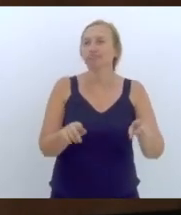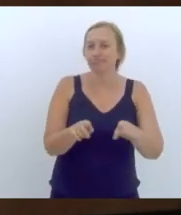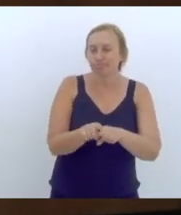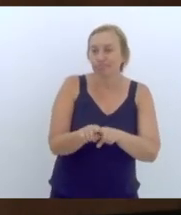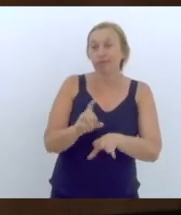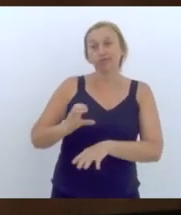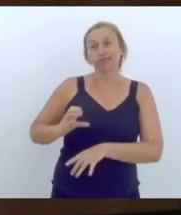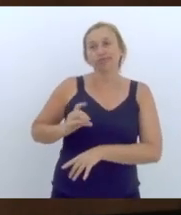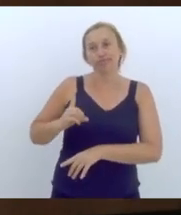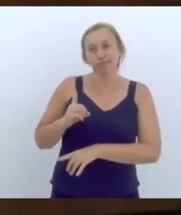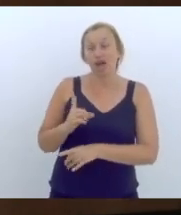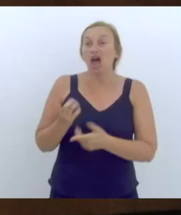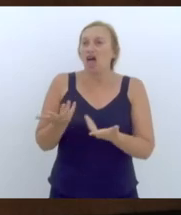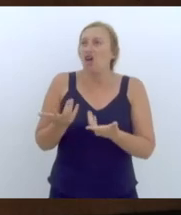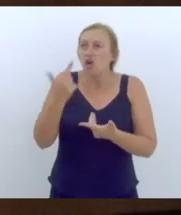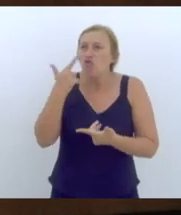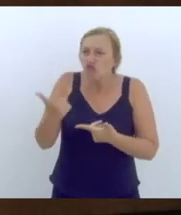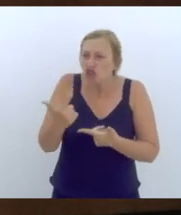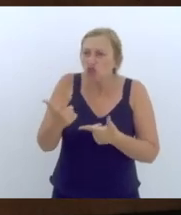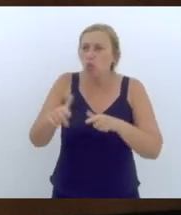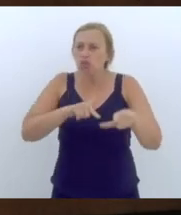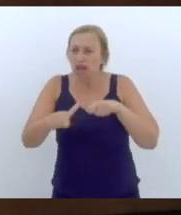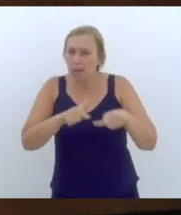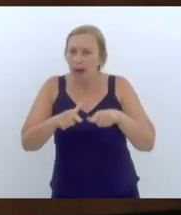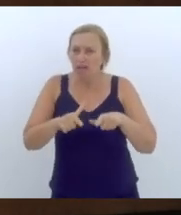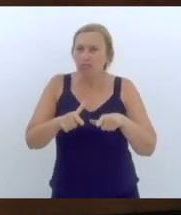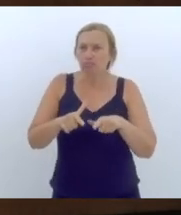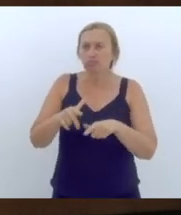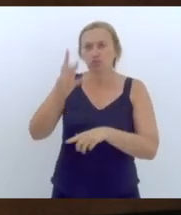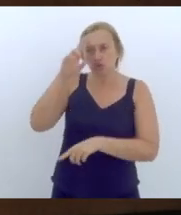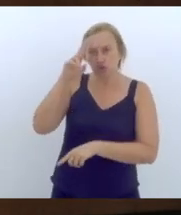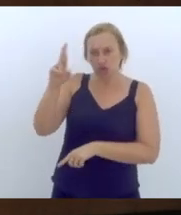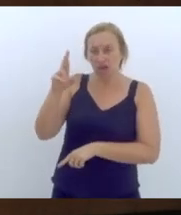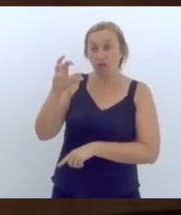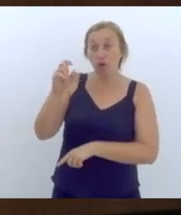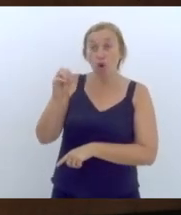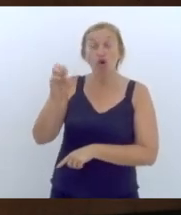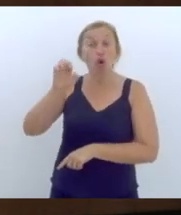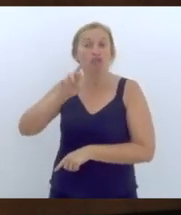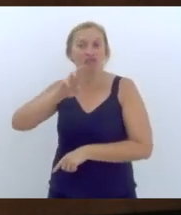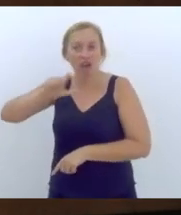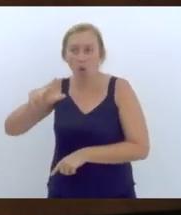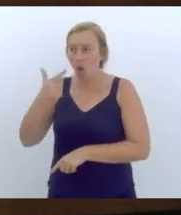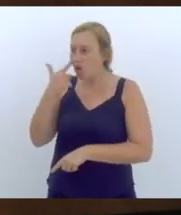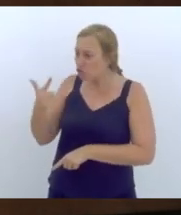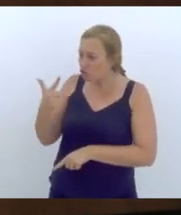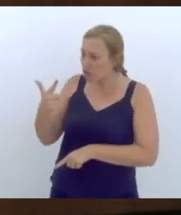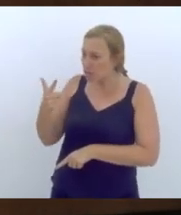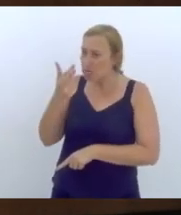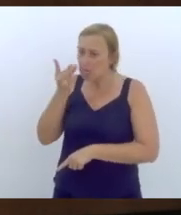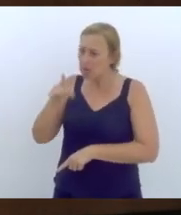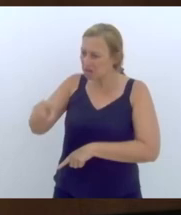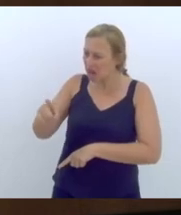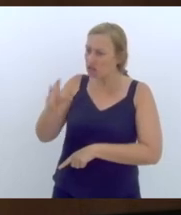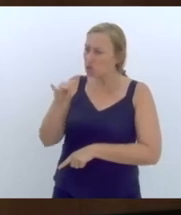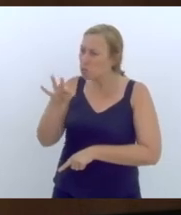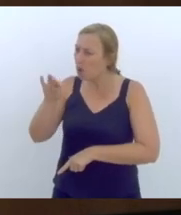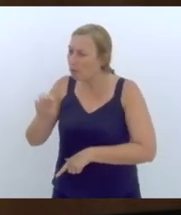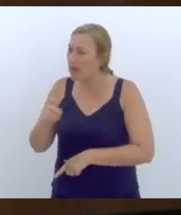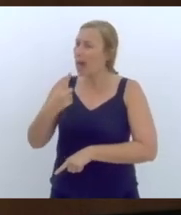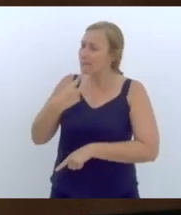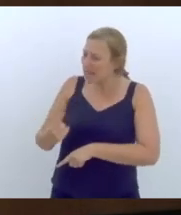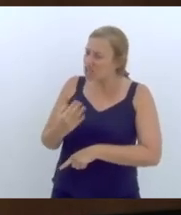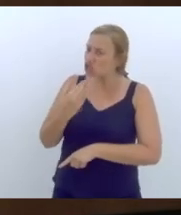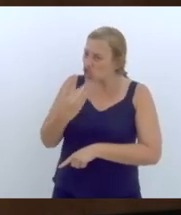Caxias. Tenho visto o trabalho do Coronel Heitor. Eu estive pessoalmente no BOP, pedindo ações